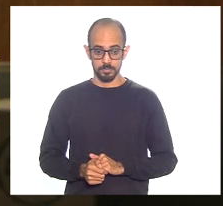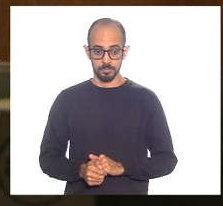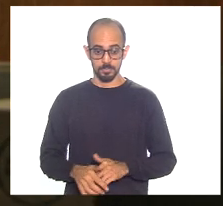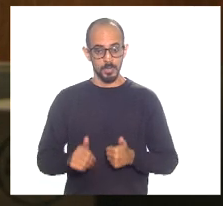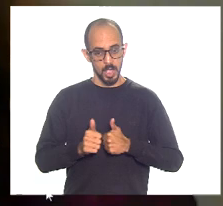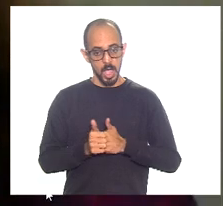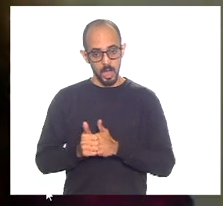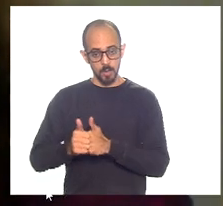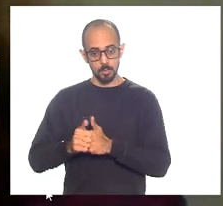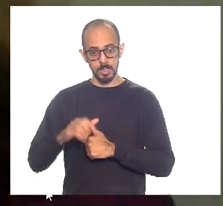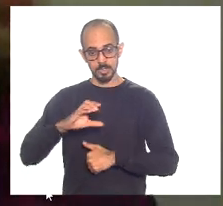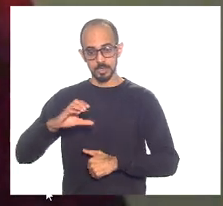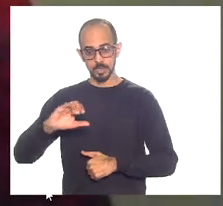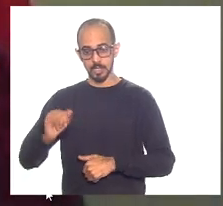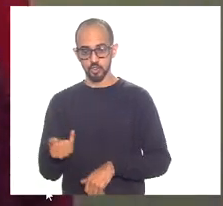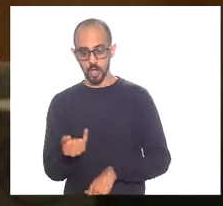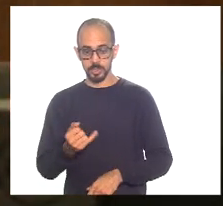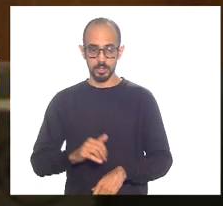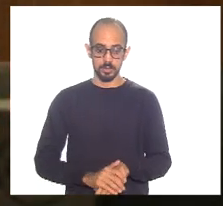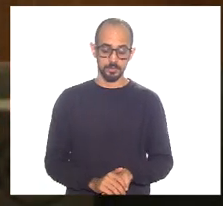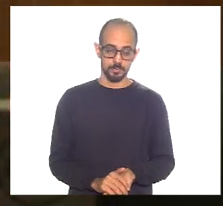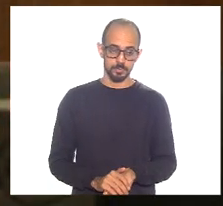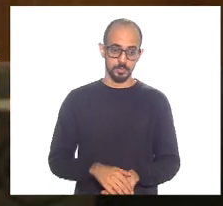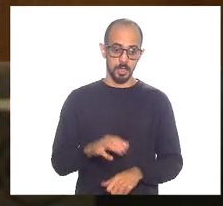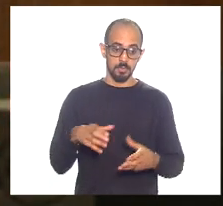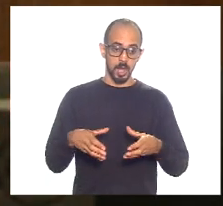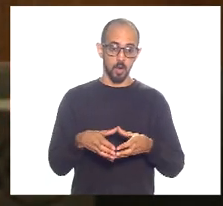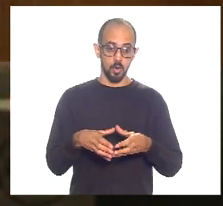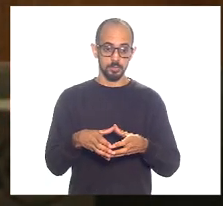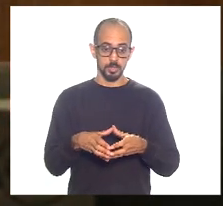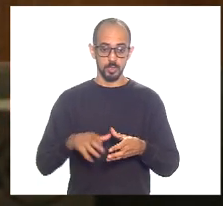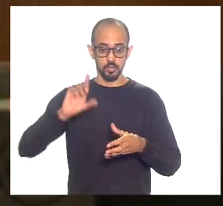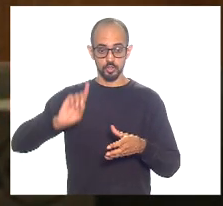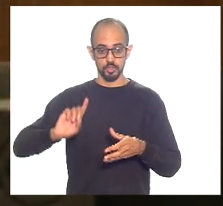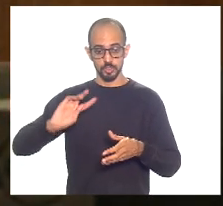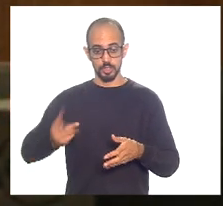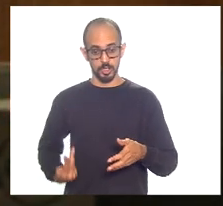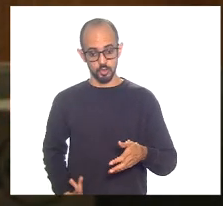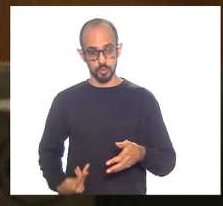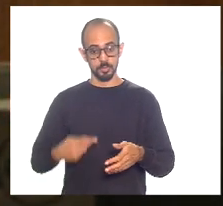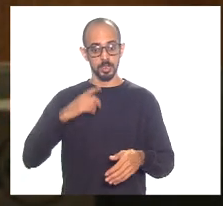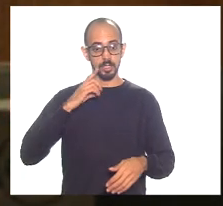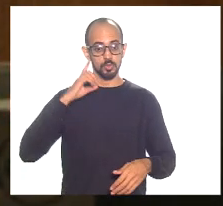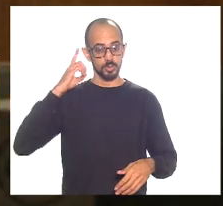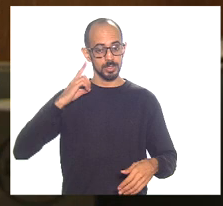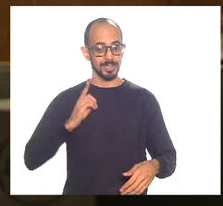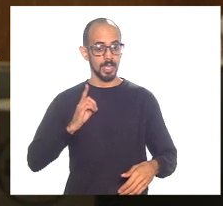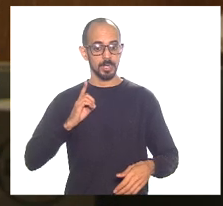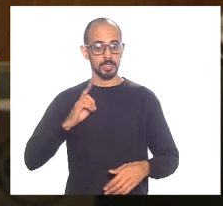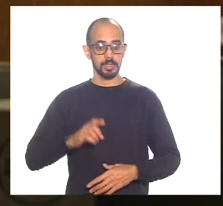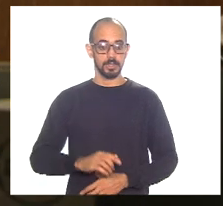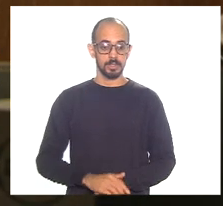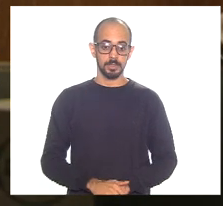Acompanho o parecer da CCJ. Pela Comissão de Defesa dos Direitos Humanos e Cidadania, deputada Dani Monteiro.